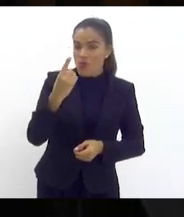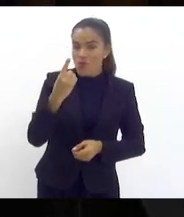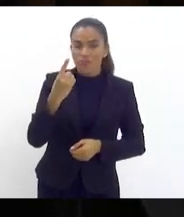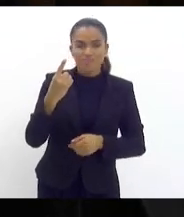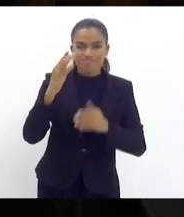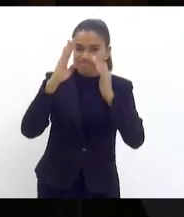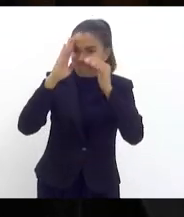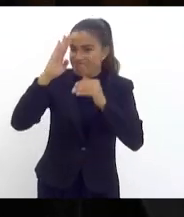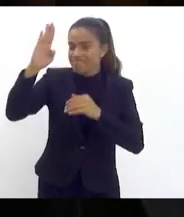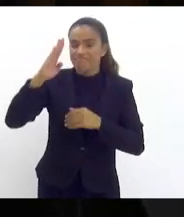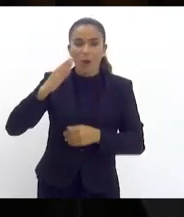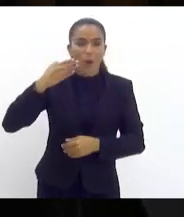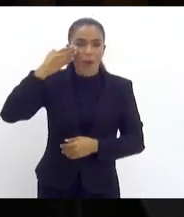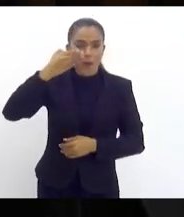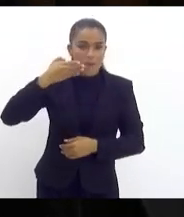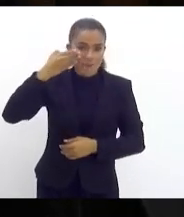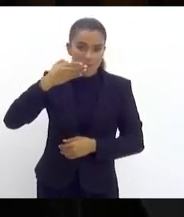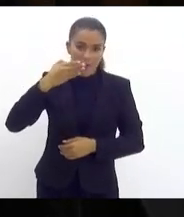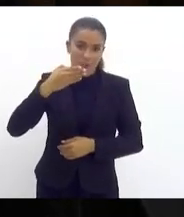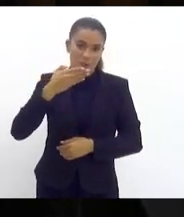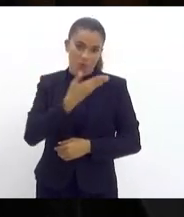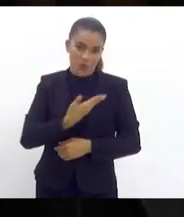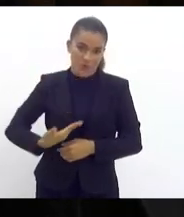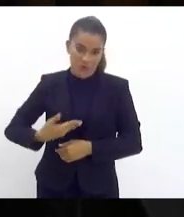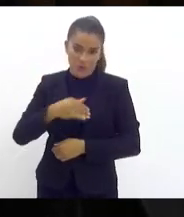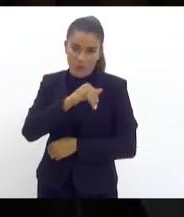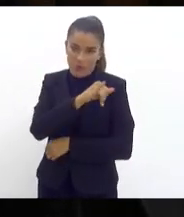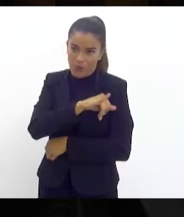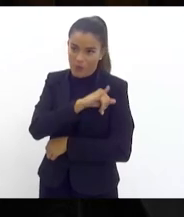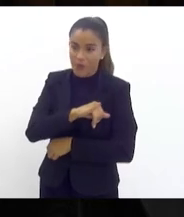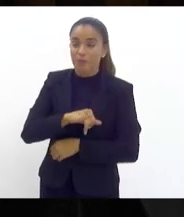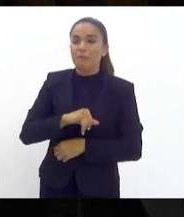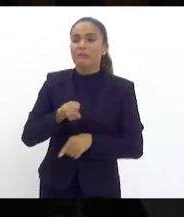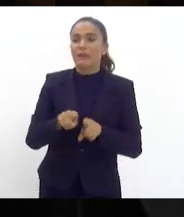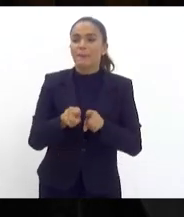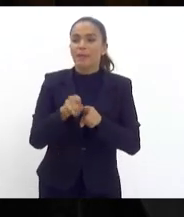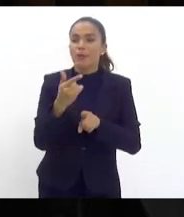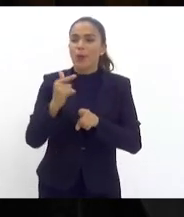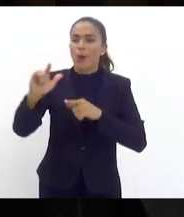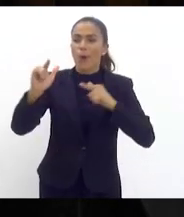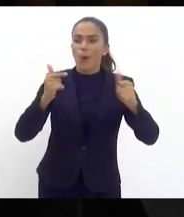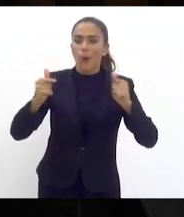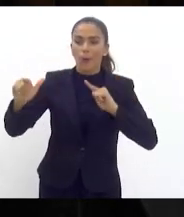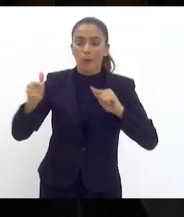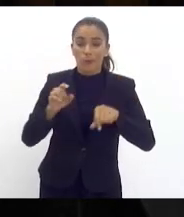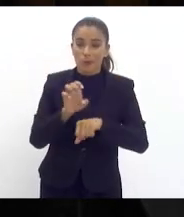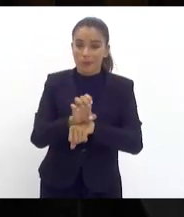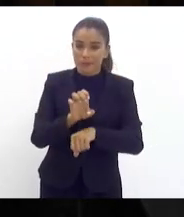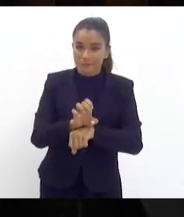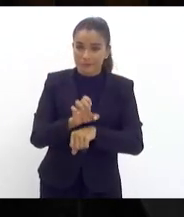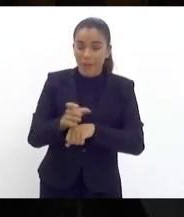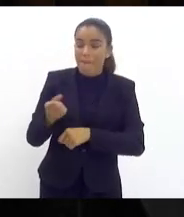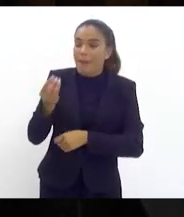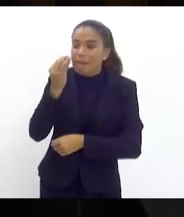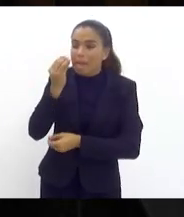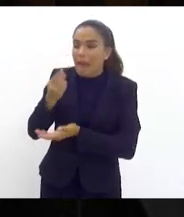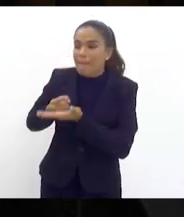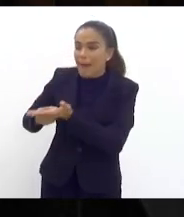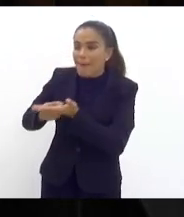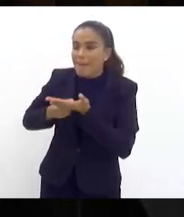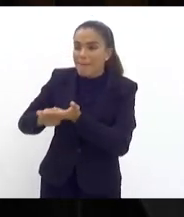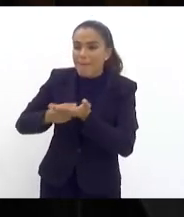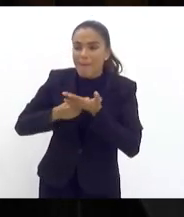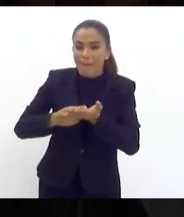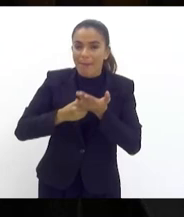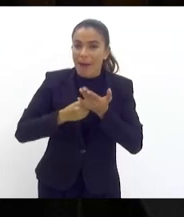argumentos do governo do Rio de Janeiro e também dos demais estados para a renegociação das metas é